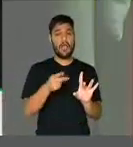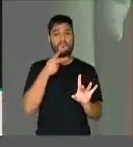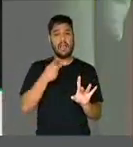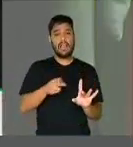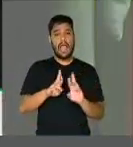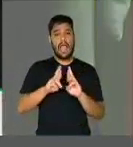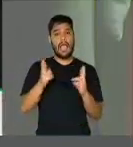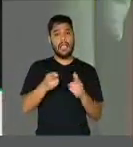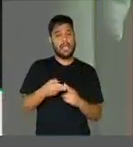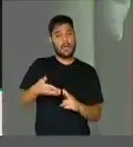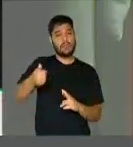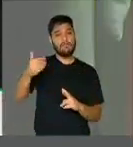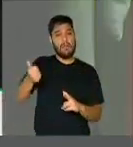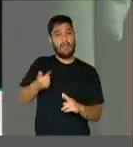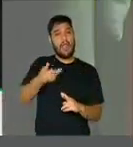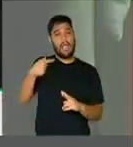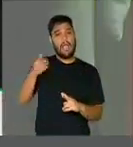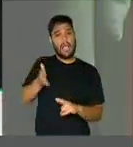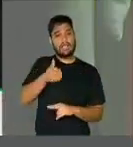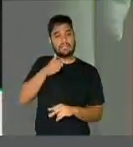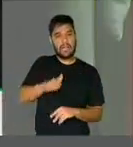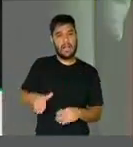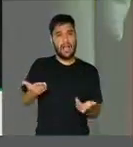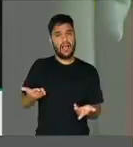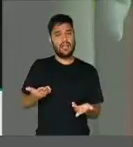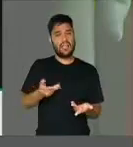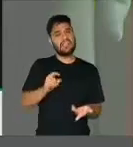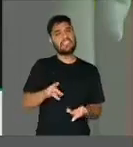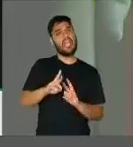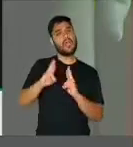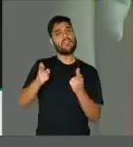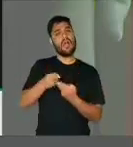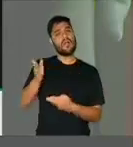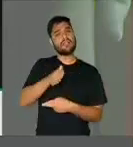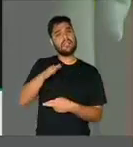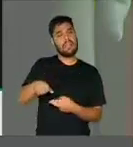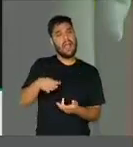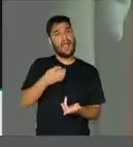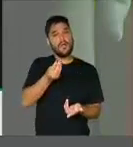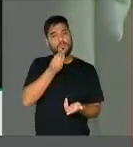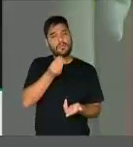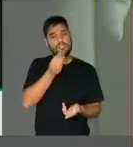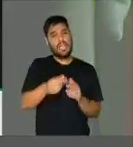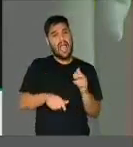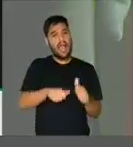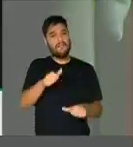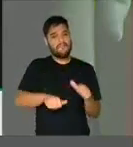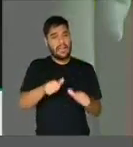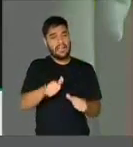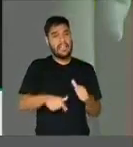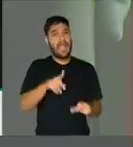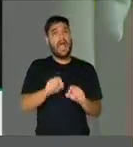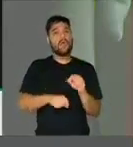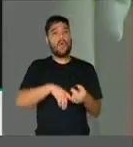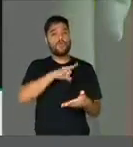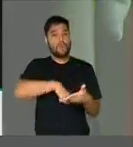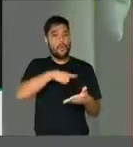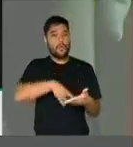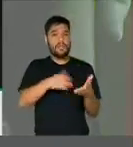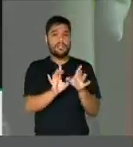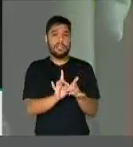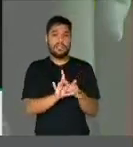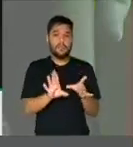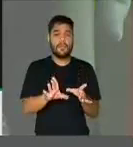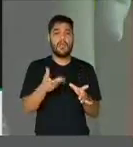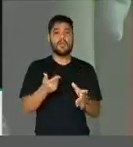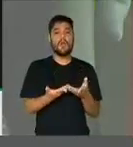semana passada não tinha sido validada. Se não tinha sido validada, tinha que analisar em cima do deferimento que houve à